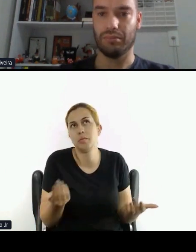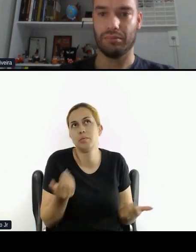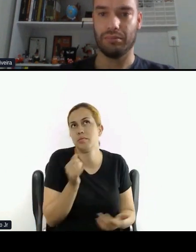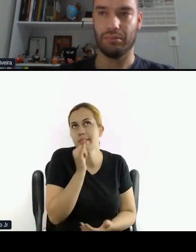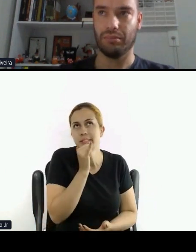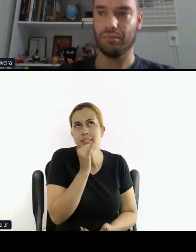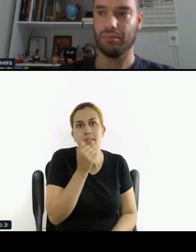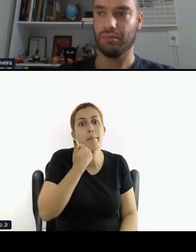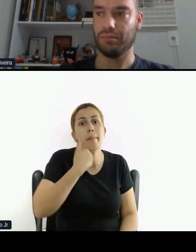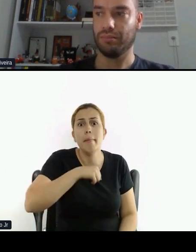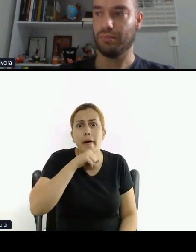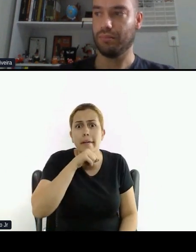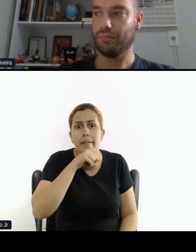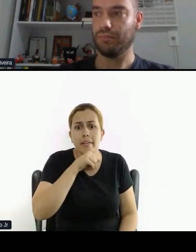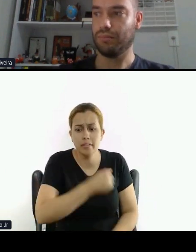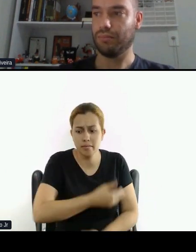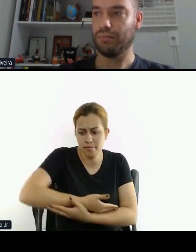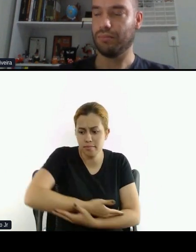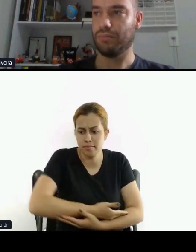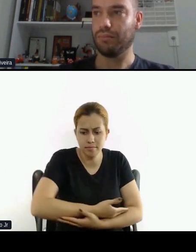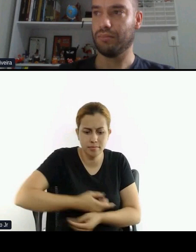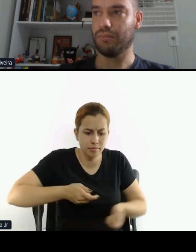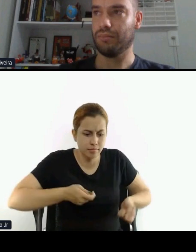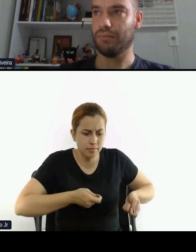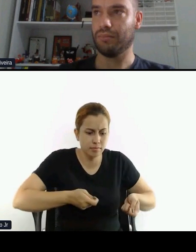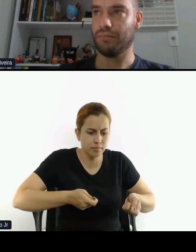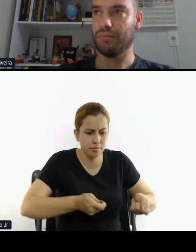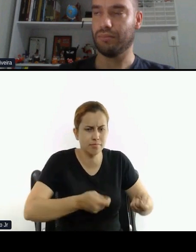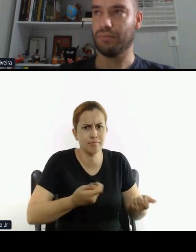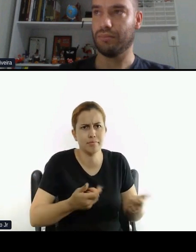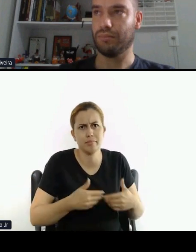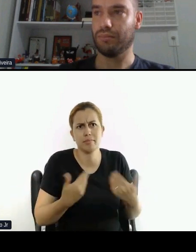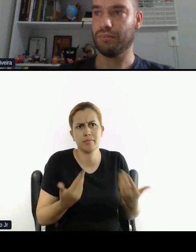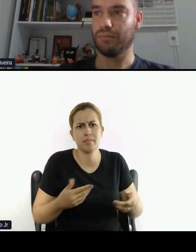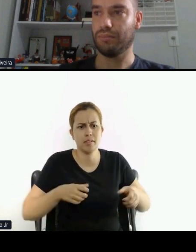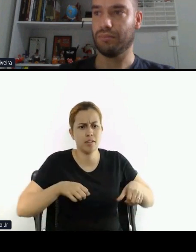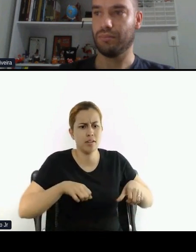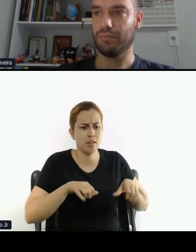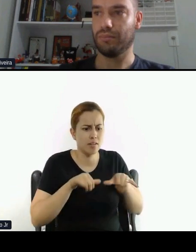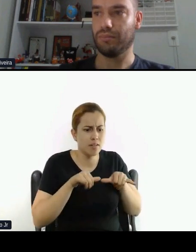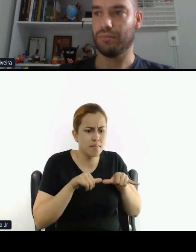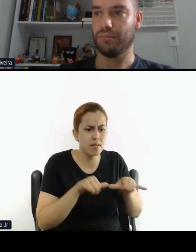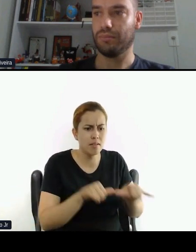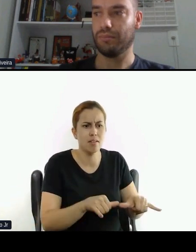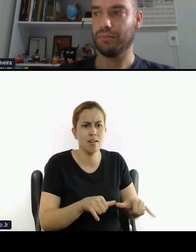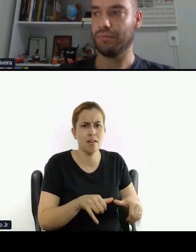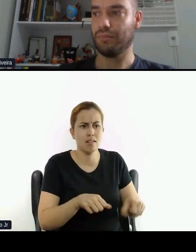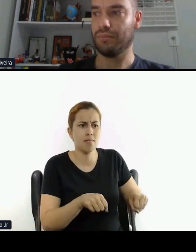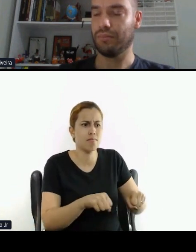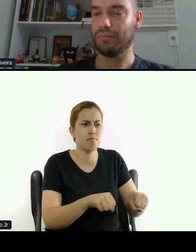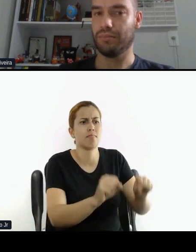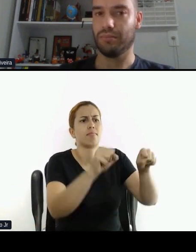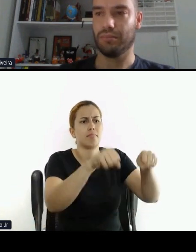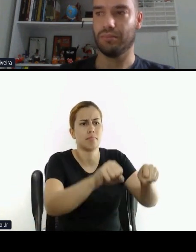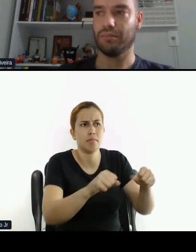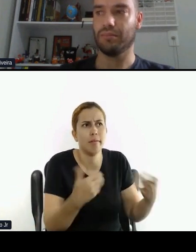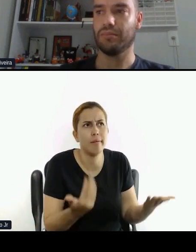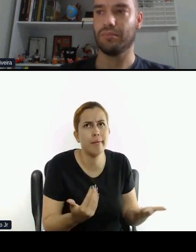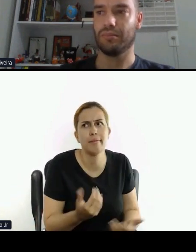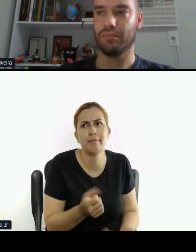de bebê, né? Uma pessoa com um carrinho de supermercado, né? Ou uma pessoa idosa ou alguém que tem uma